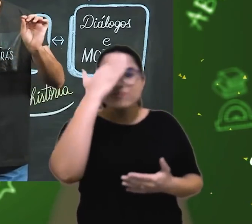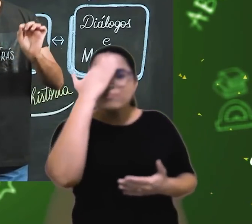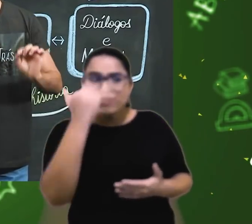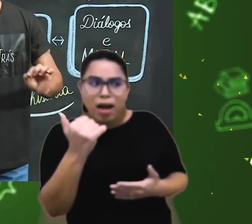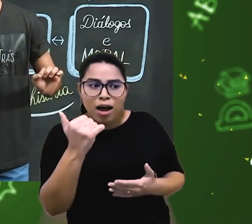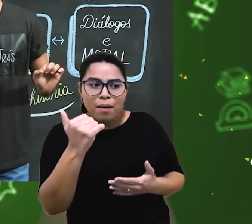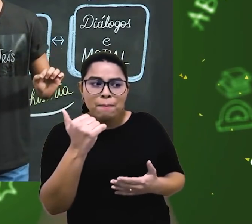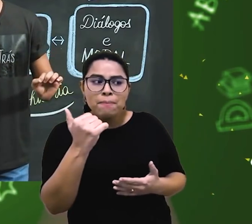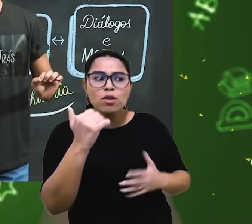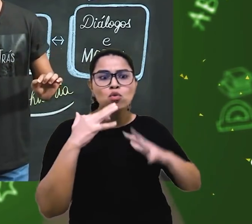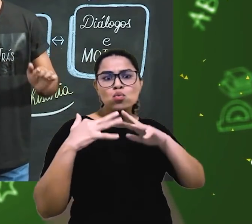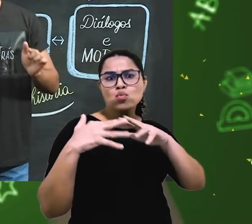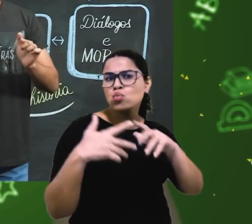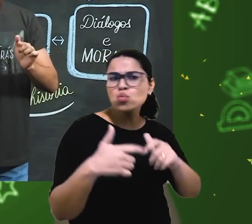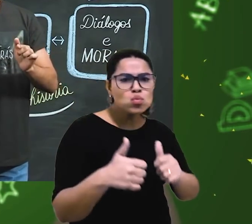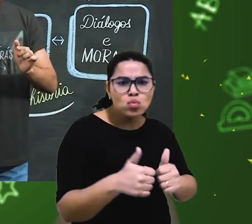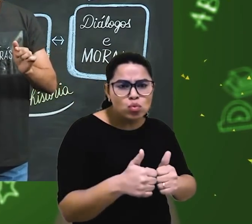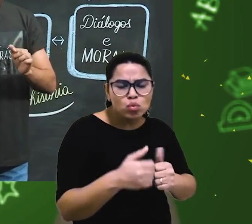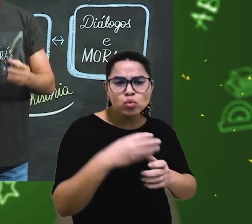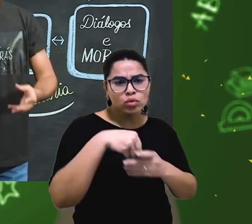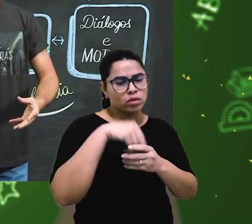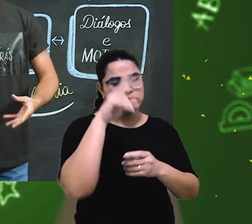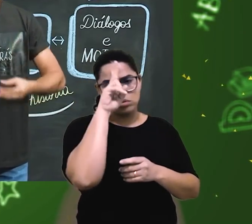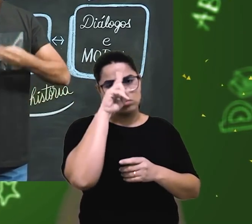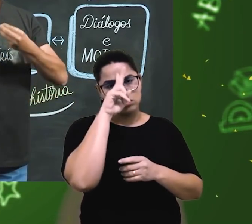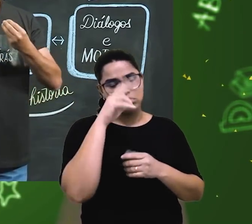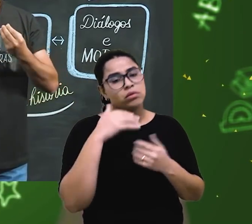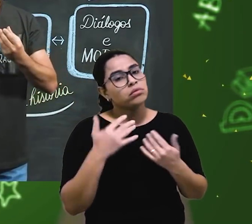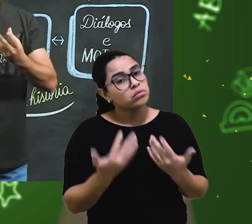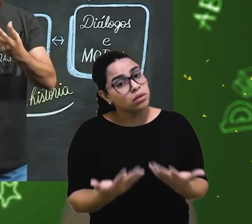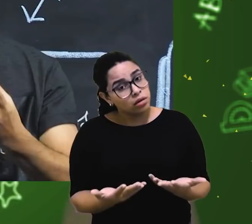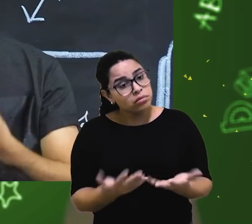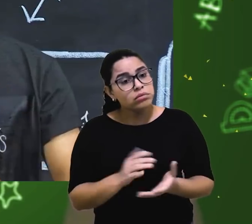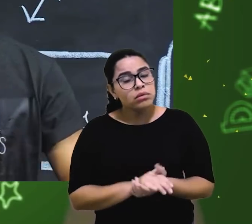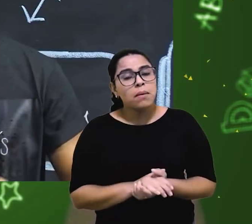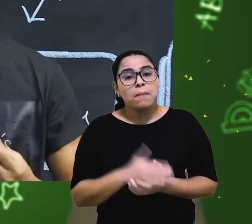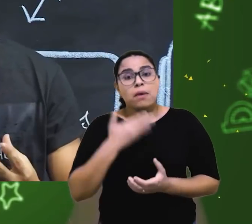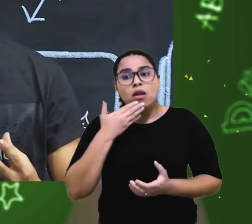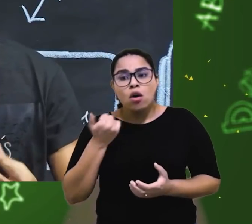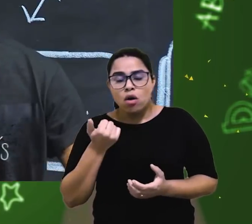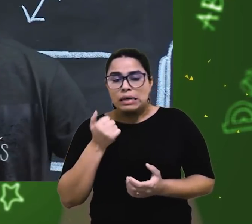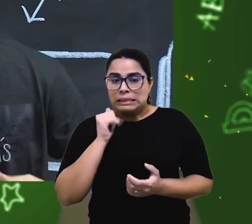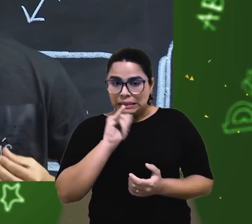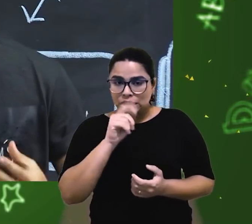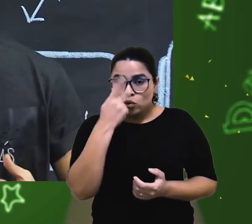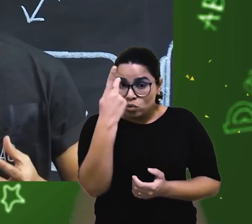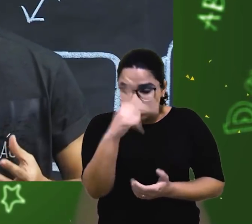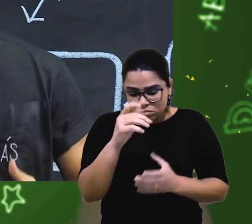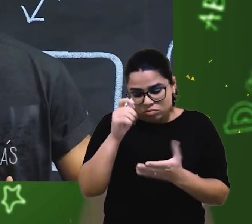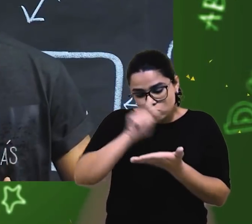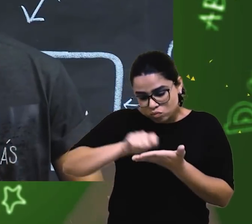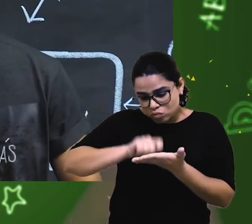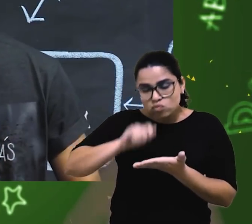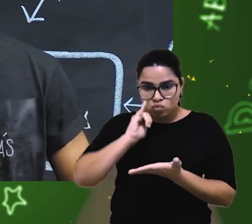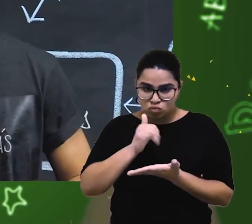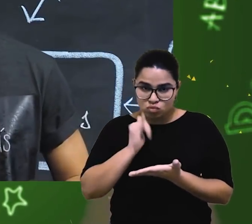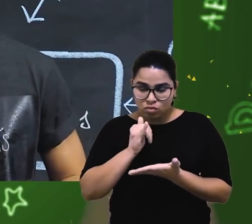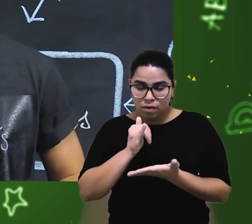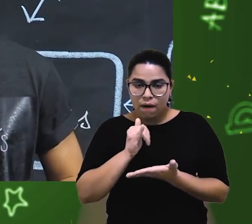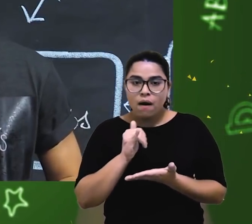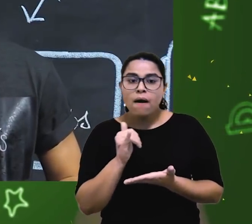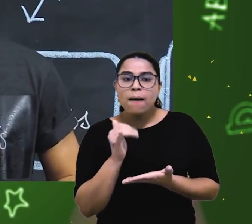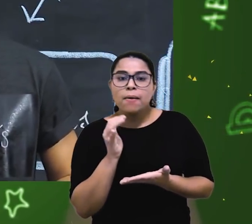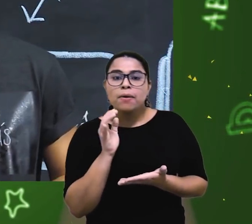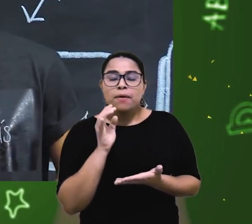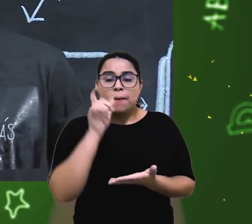essa não é uma escolha aleatória. Se o seu conto, por exemplo, for um conto que vai mergulhar no íntimo, no psicológico de um personagem,